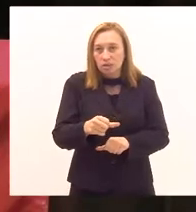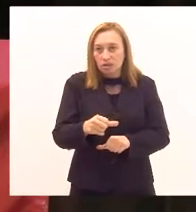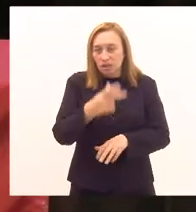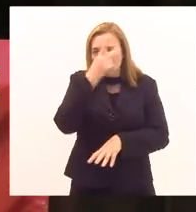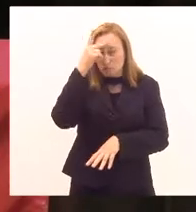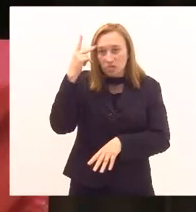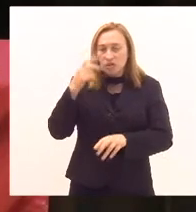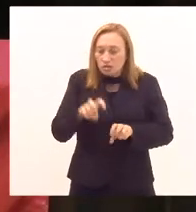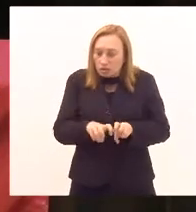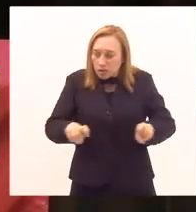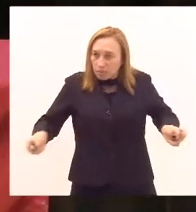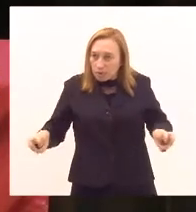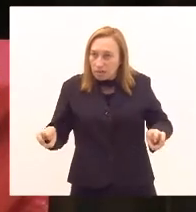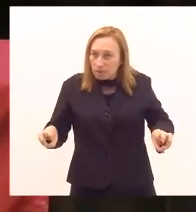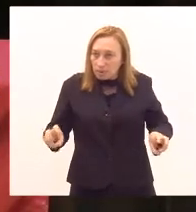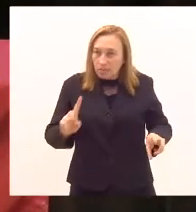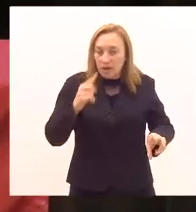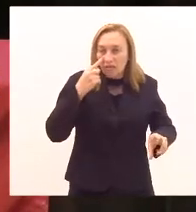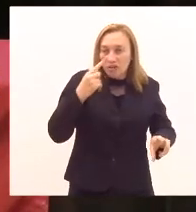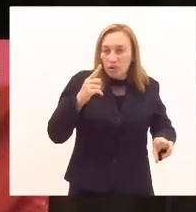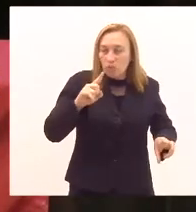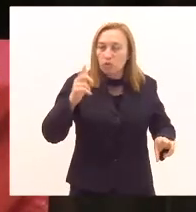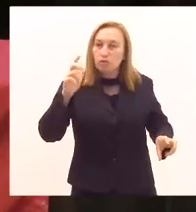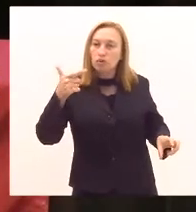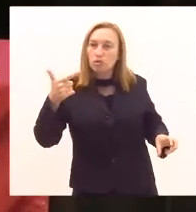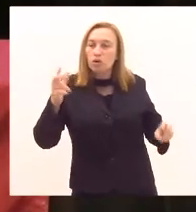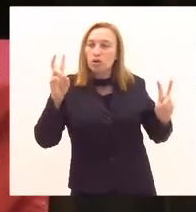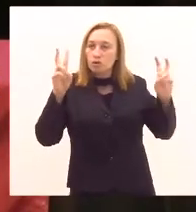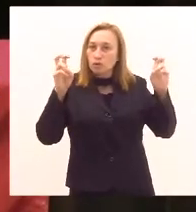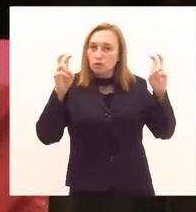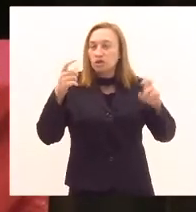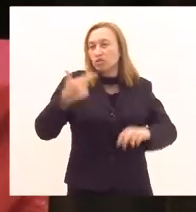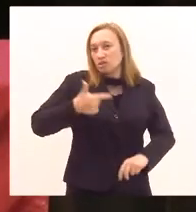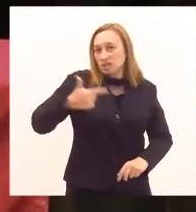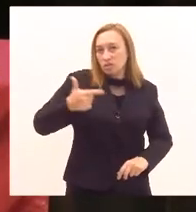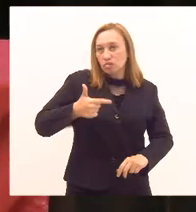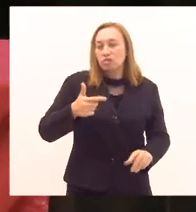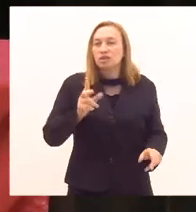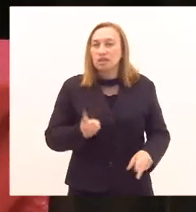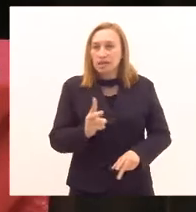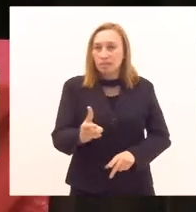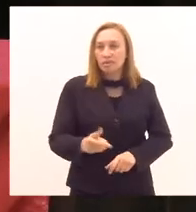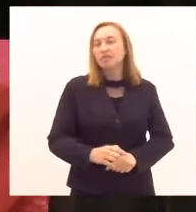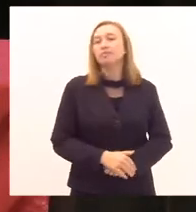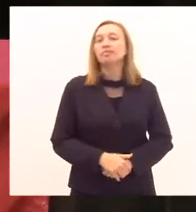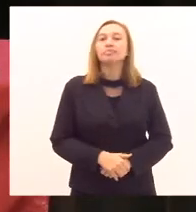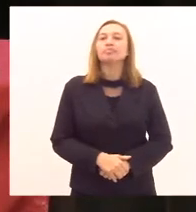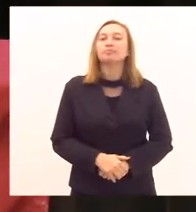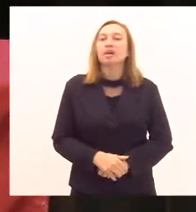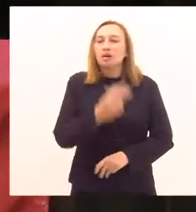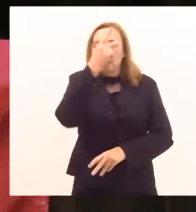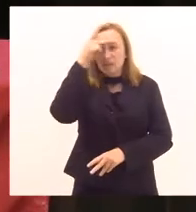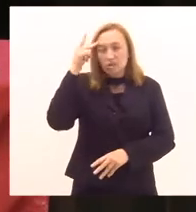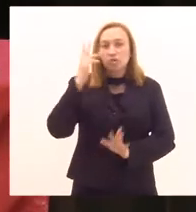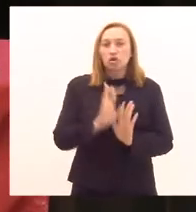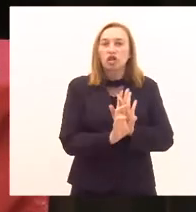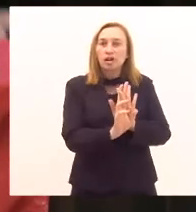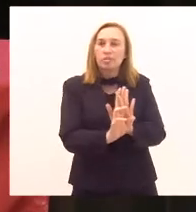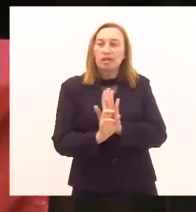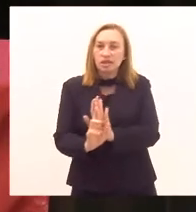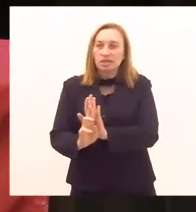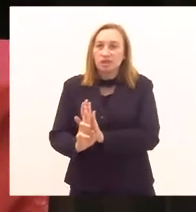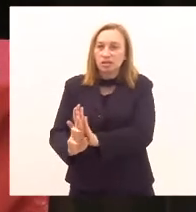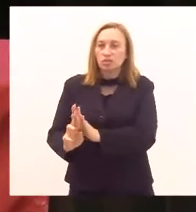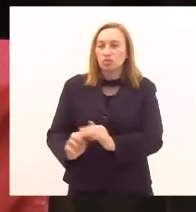para enfrentar a segunda etapa, sempre tentando compor pessoas que representam os